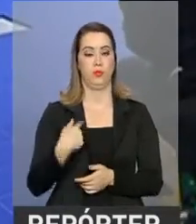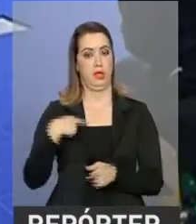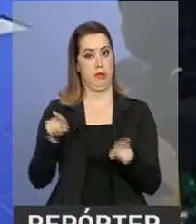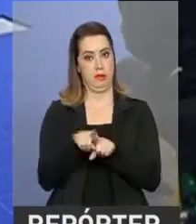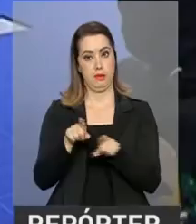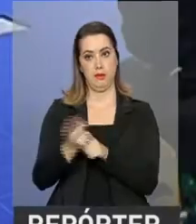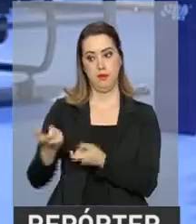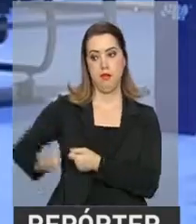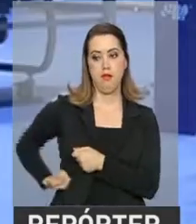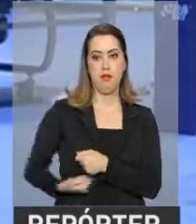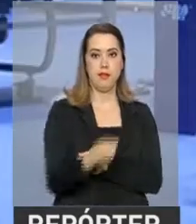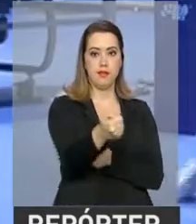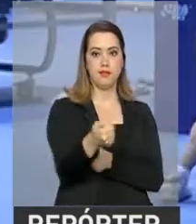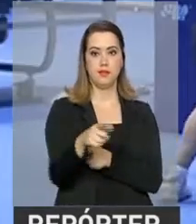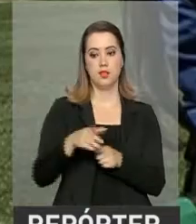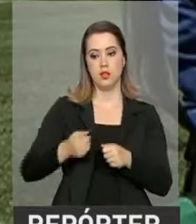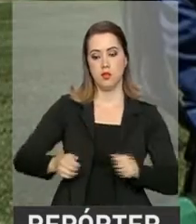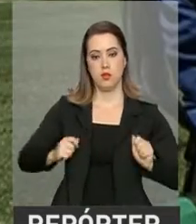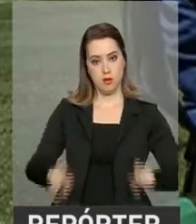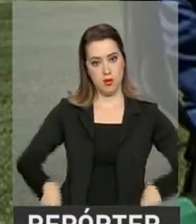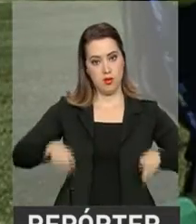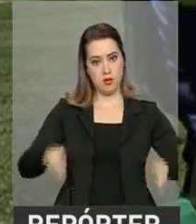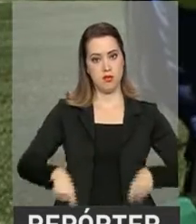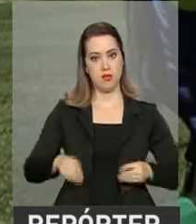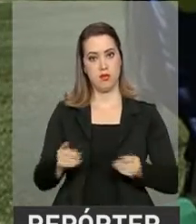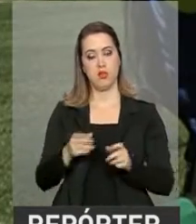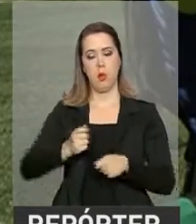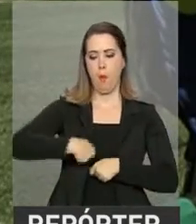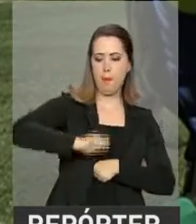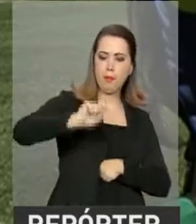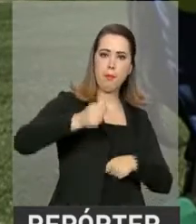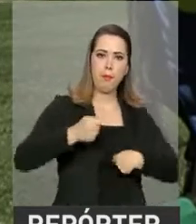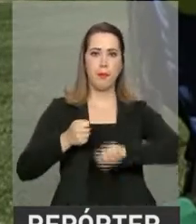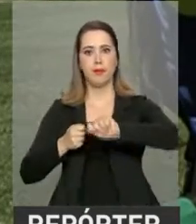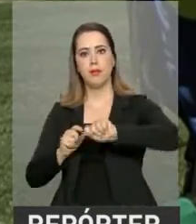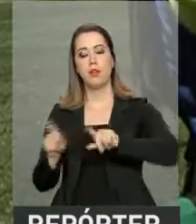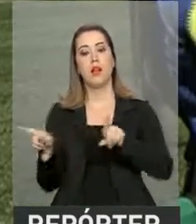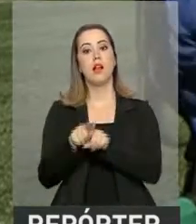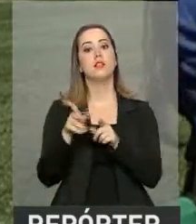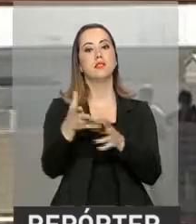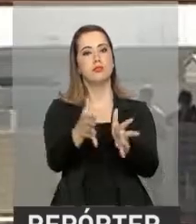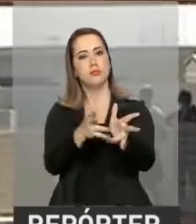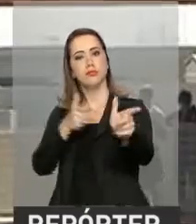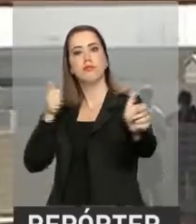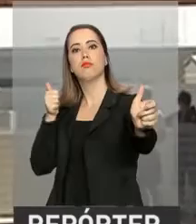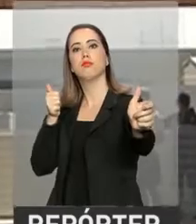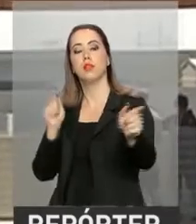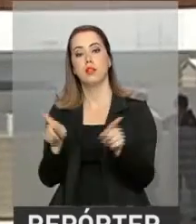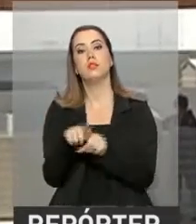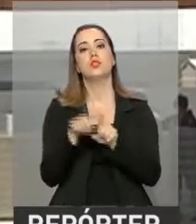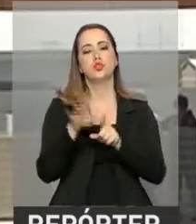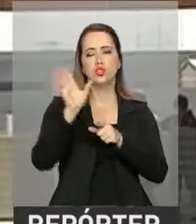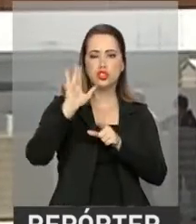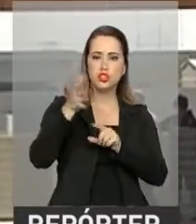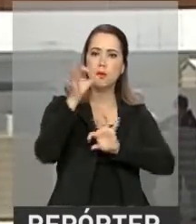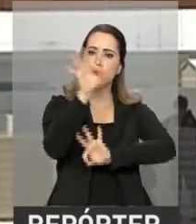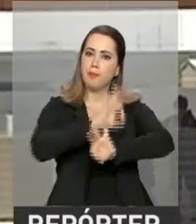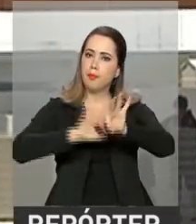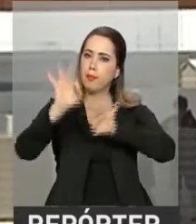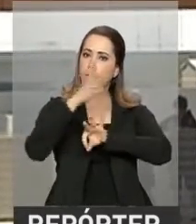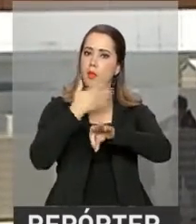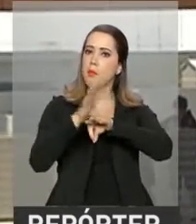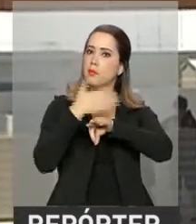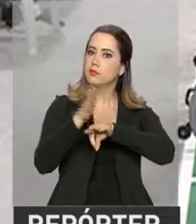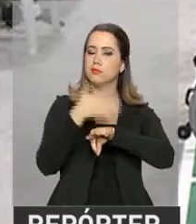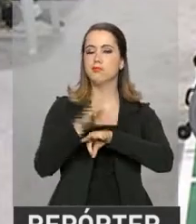em cadeira de rodas tênis de mesa e tiro com arco estão em fase final de preparação no centro paraolímpico brasileiro em